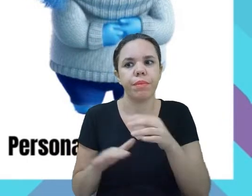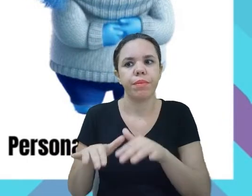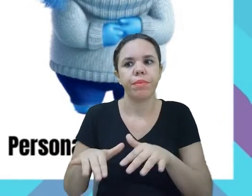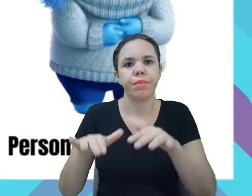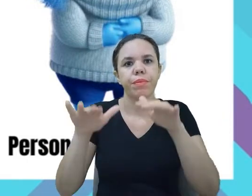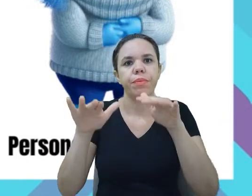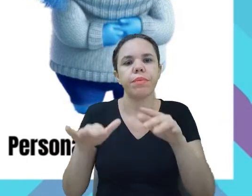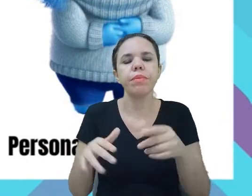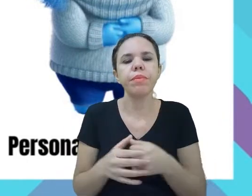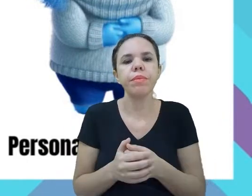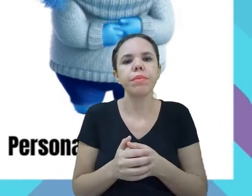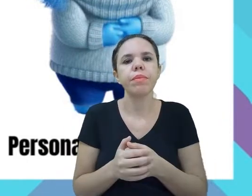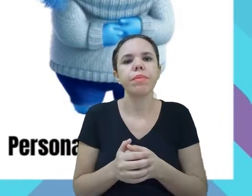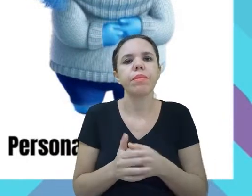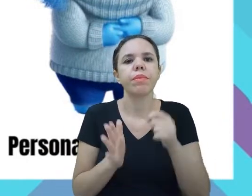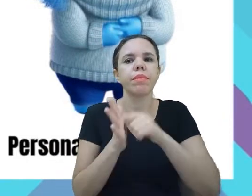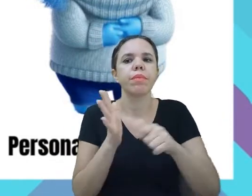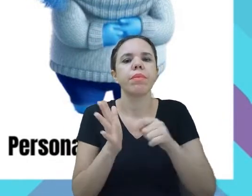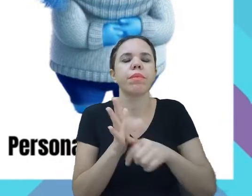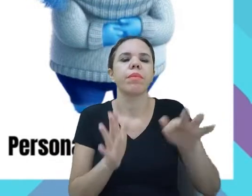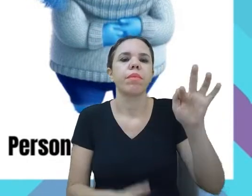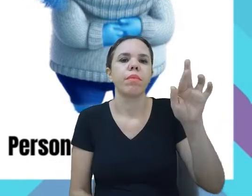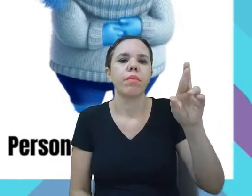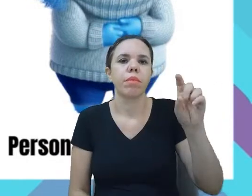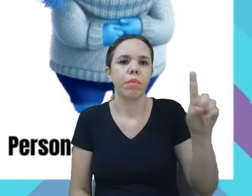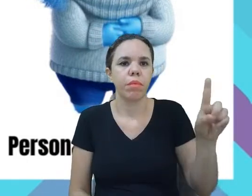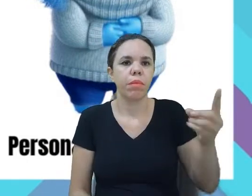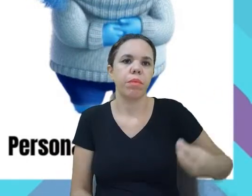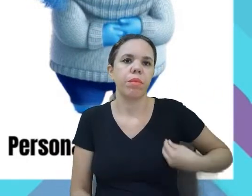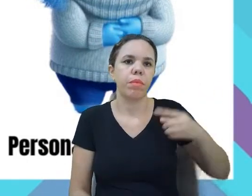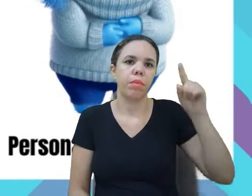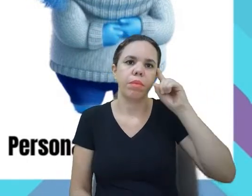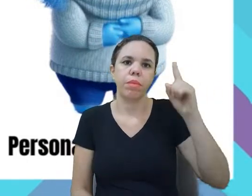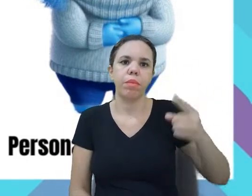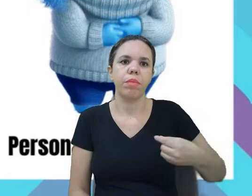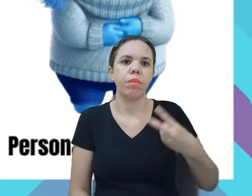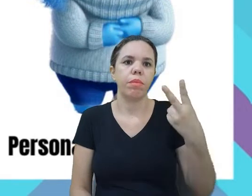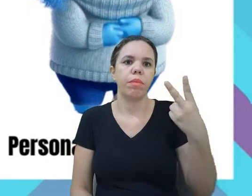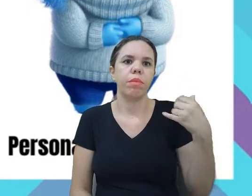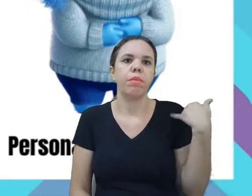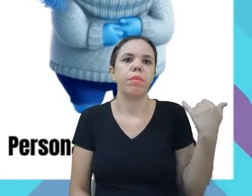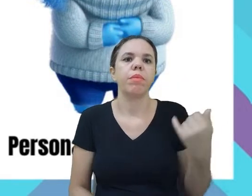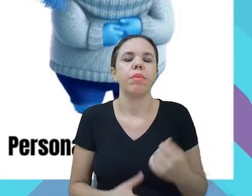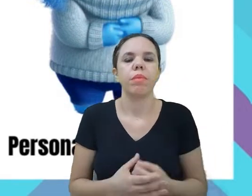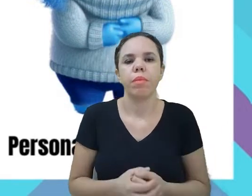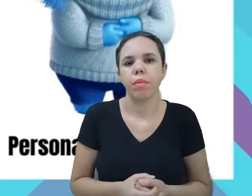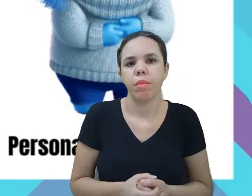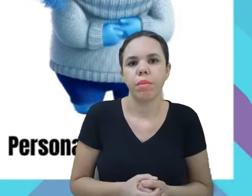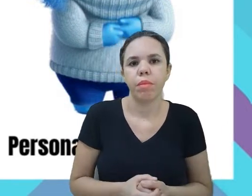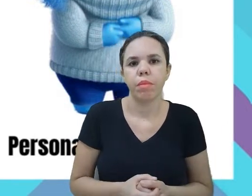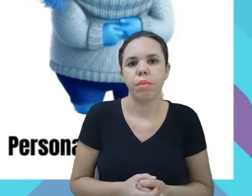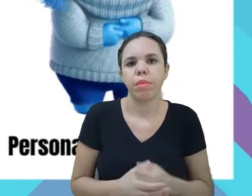na fase oral, descrita por Freud, entre os primeiros dias de vida e os 2 anos.